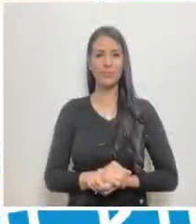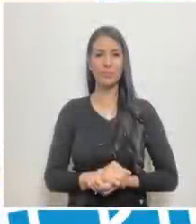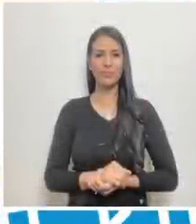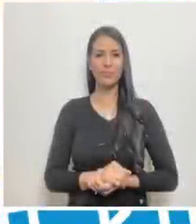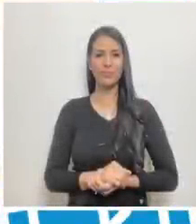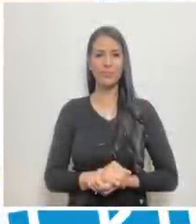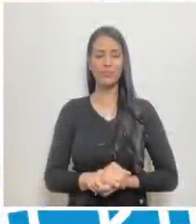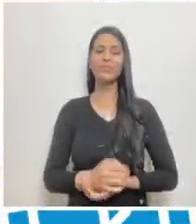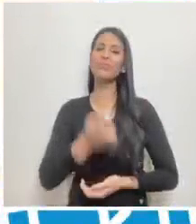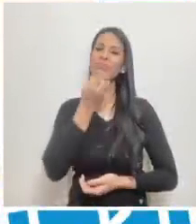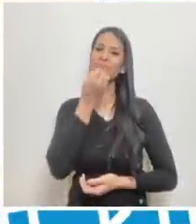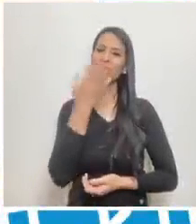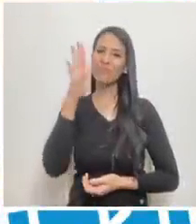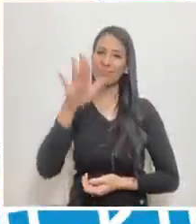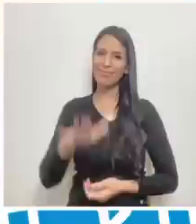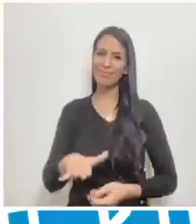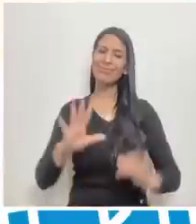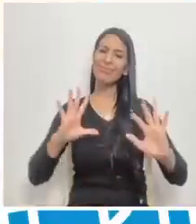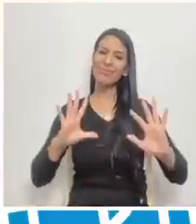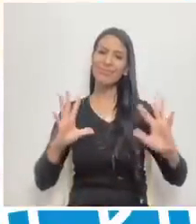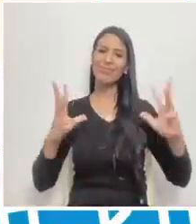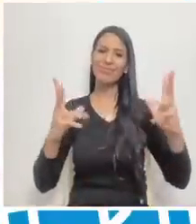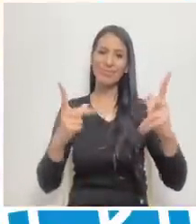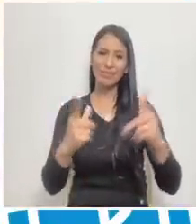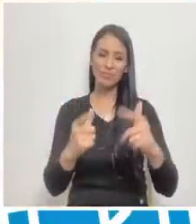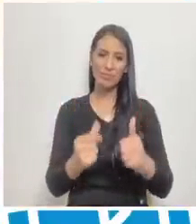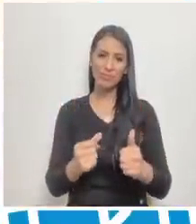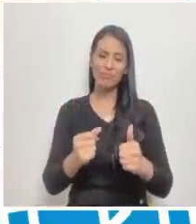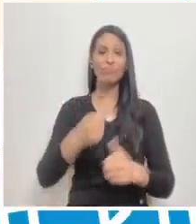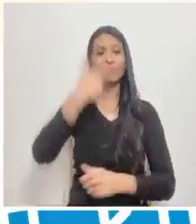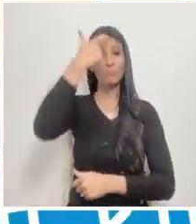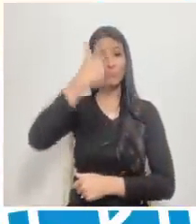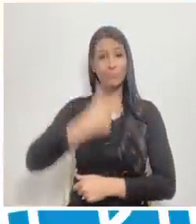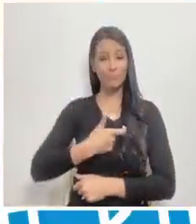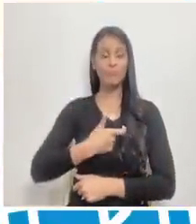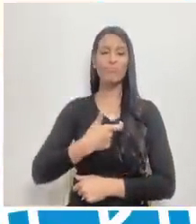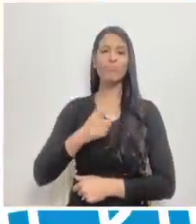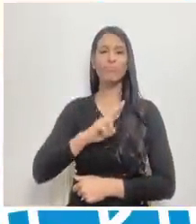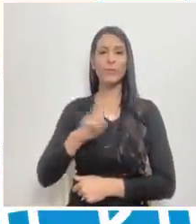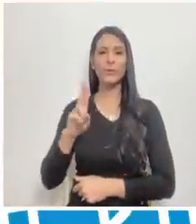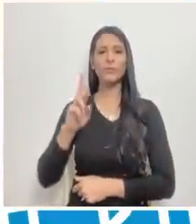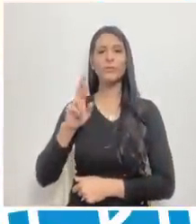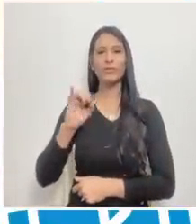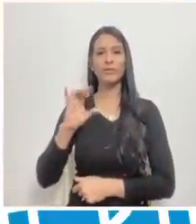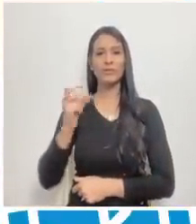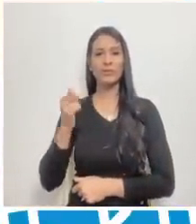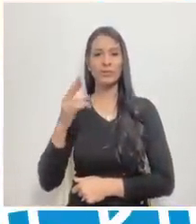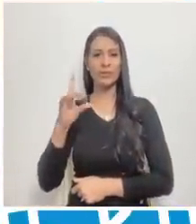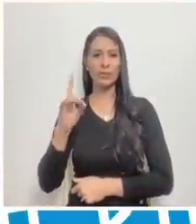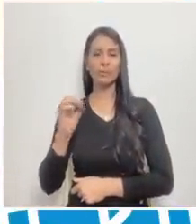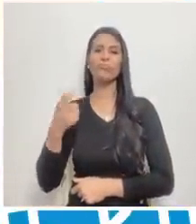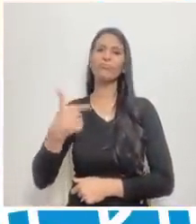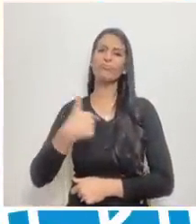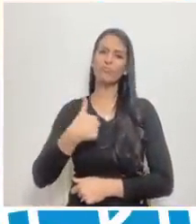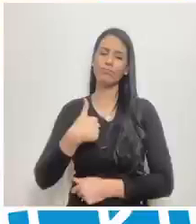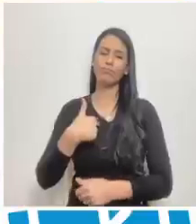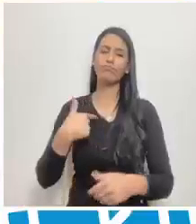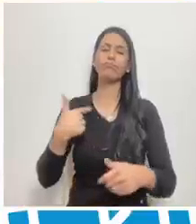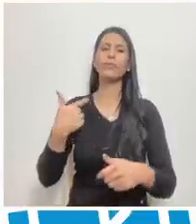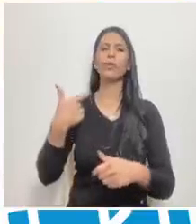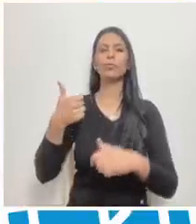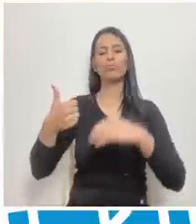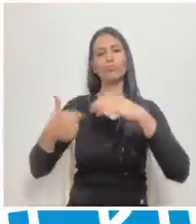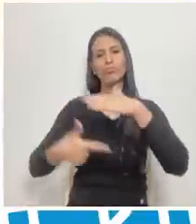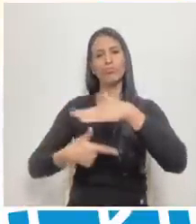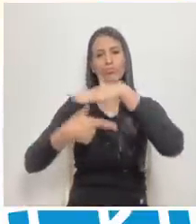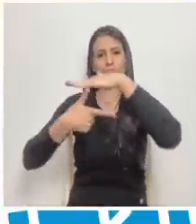Boa tarde a todas e todos. Eu sou Ricardo Henriques, superintendente executivo do Instituto Unibanco.